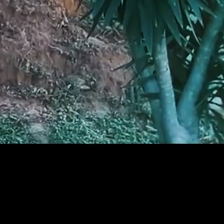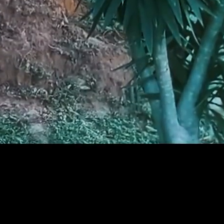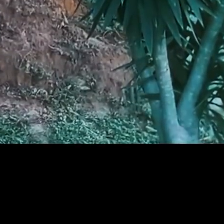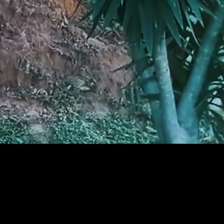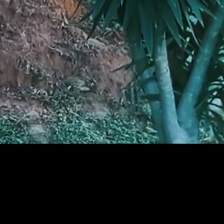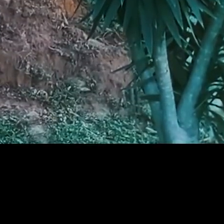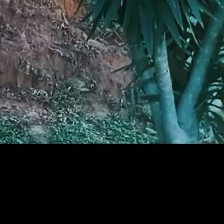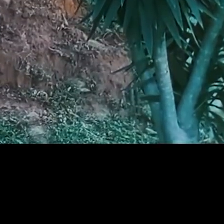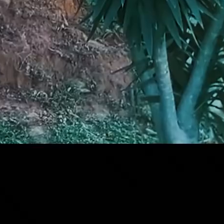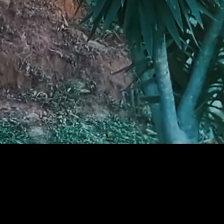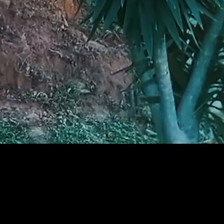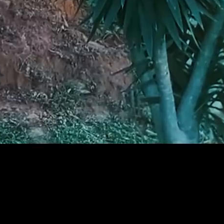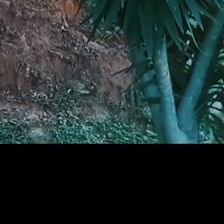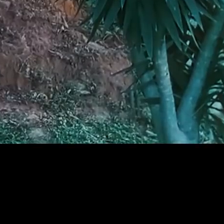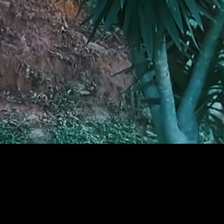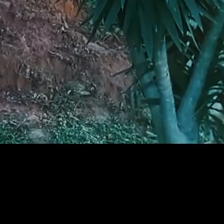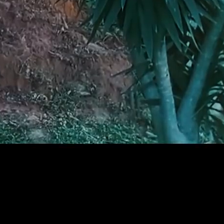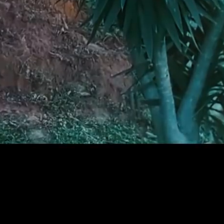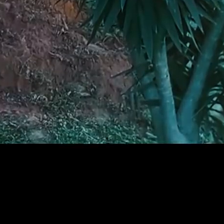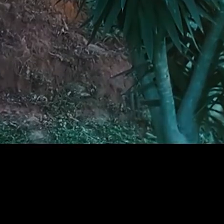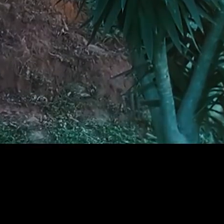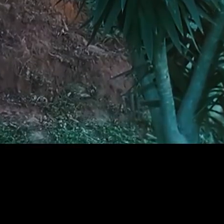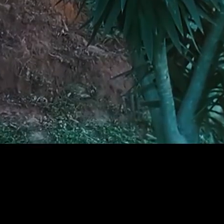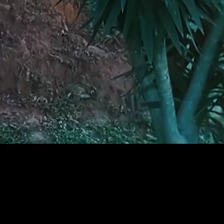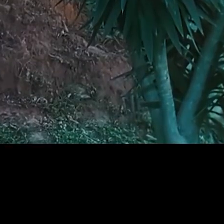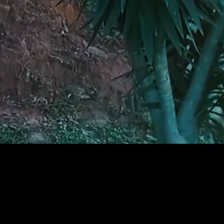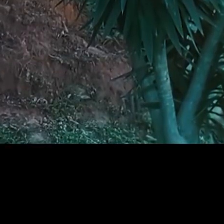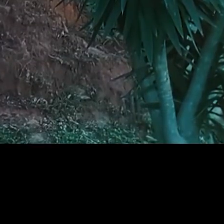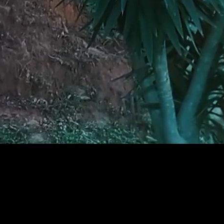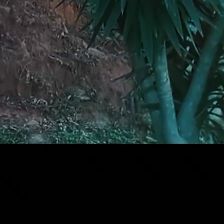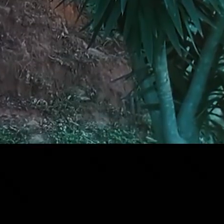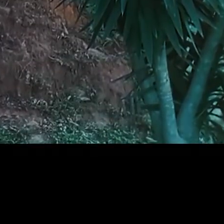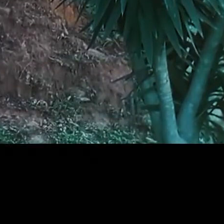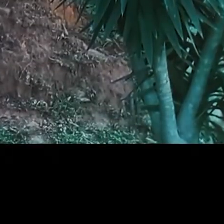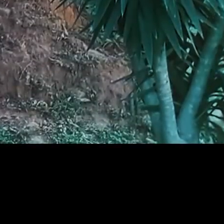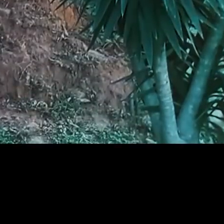Ora, onde foi parar essa onça?